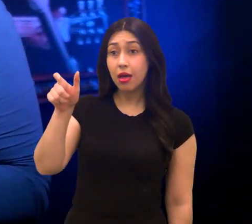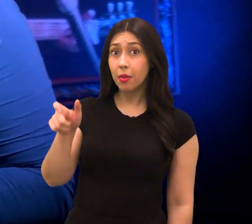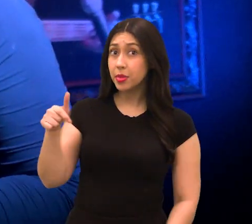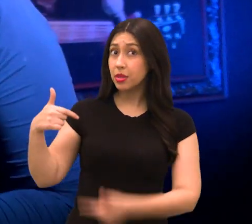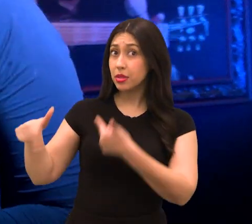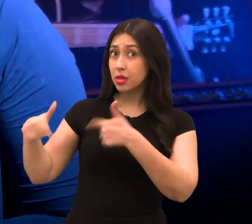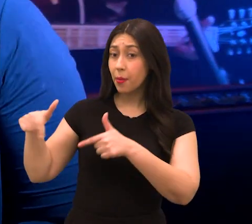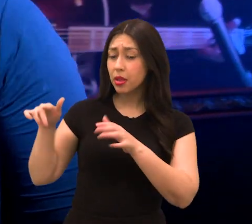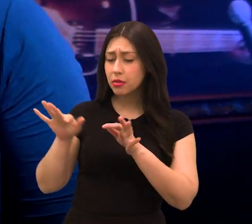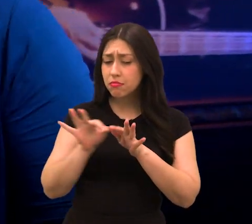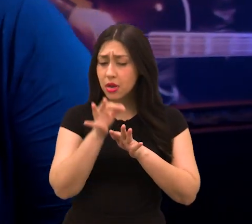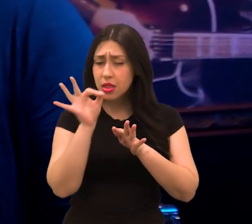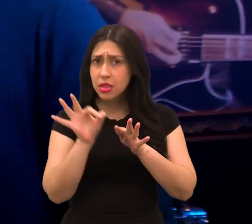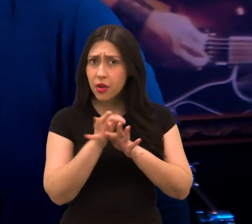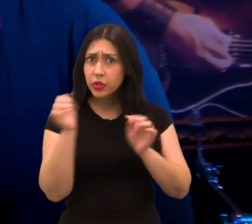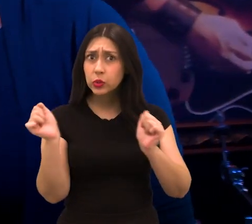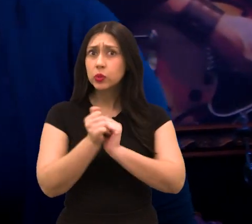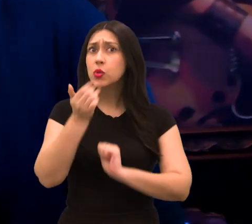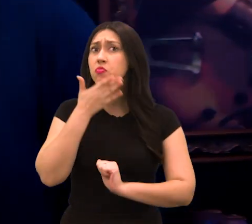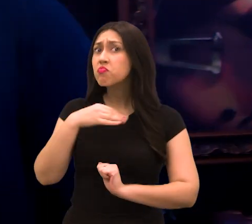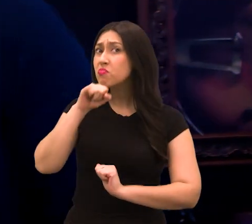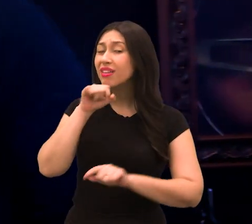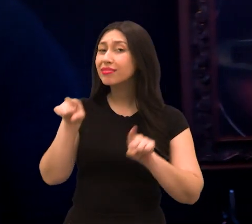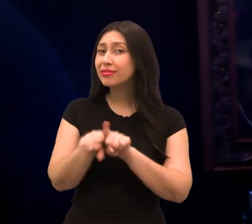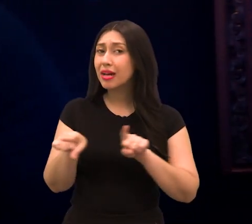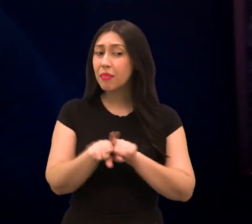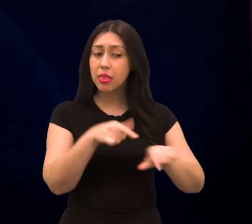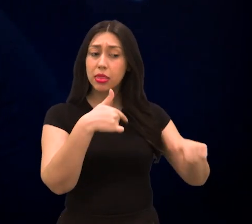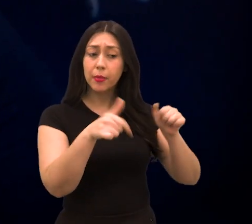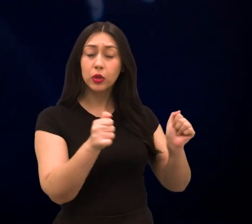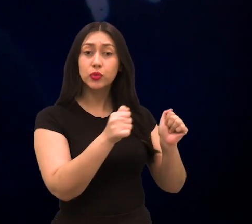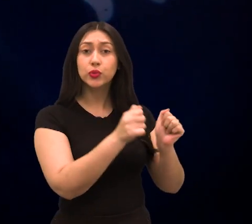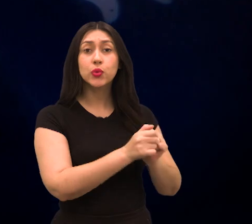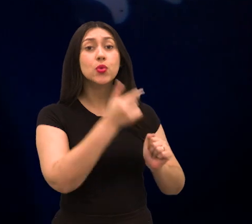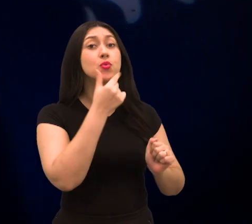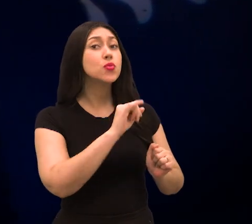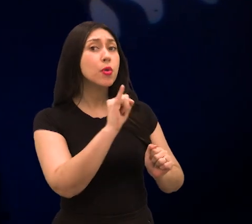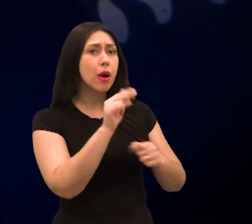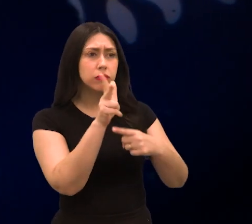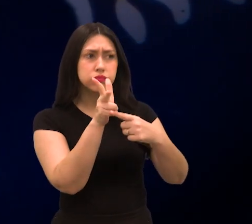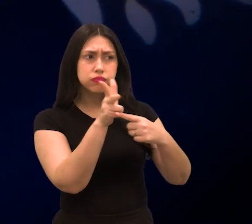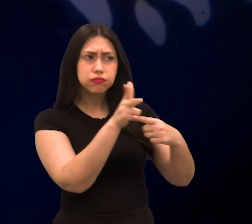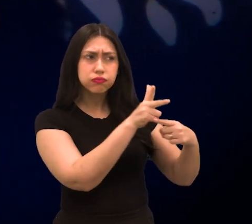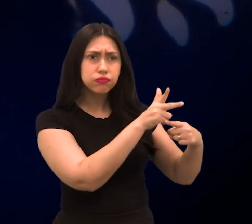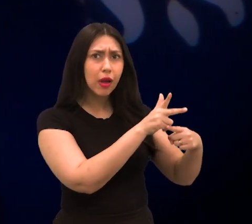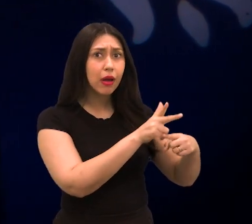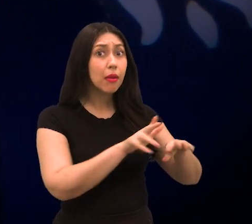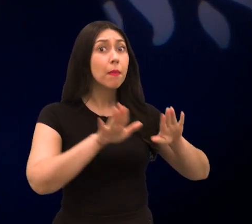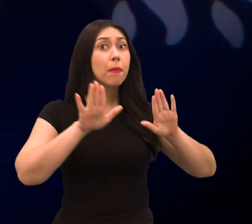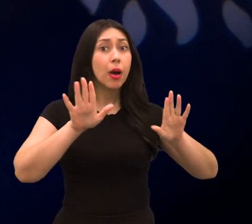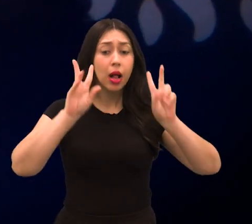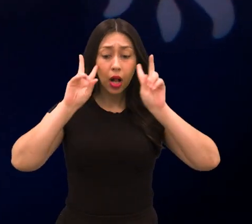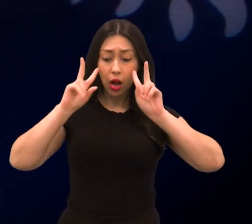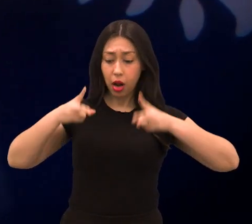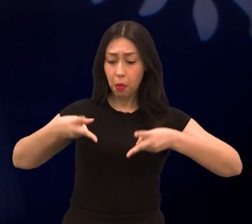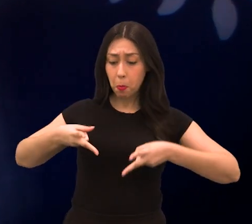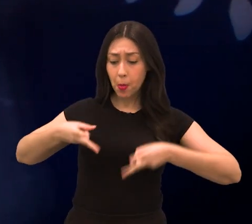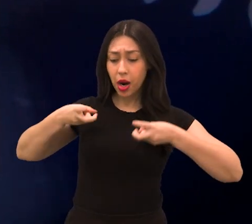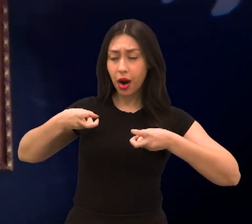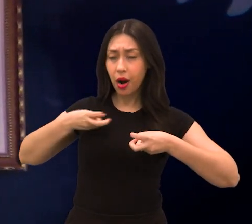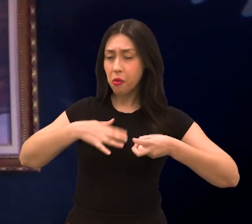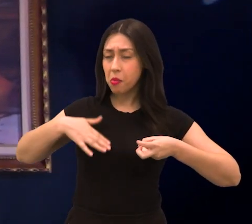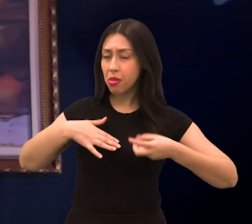Ele trabalhou na alfaiataria do pai e fez trabalhos como cinegrafista junto com o irmão, mas se encontrou mesmo